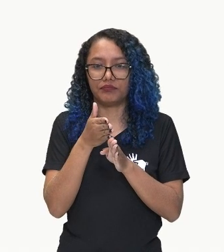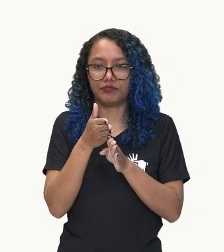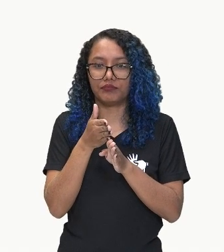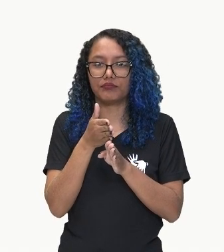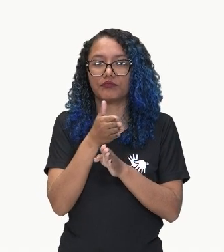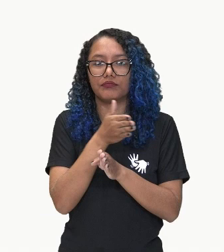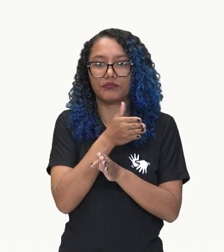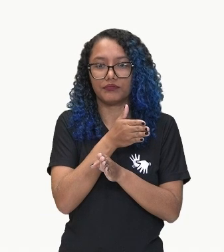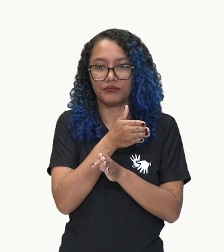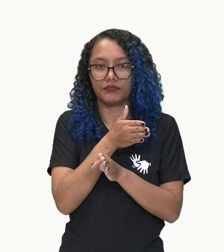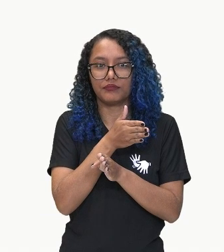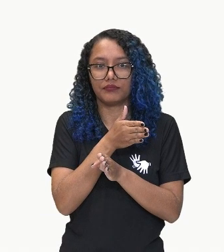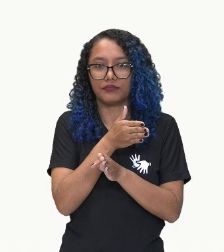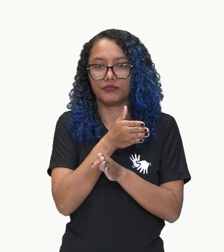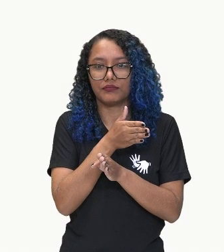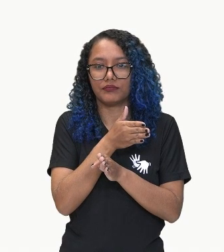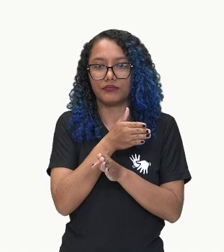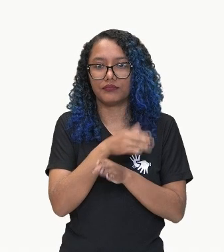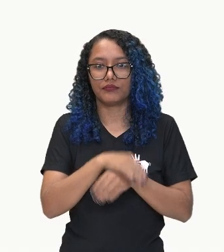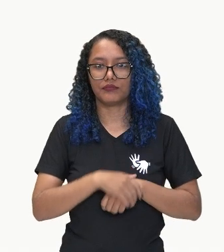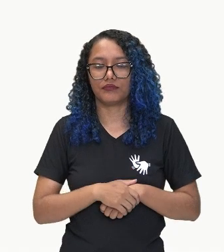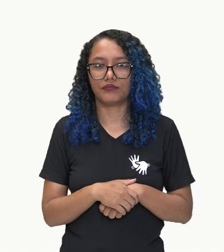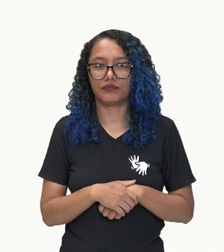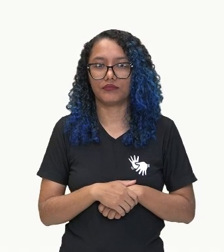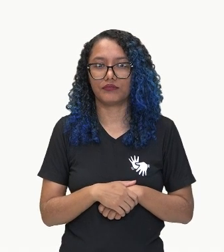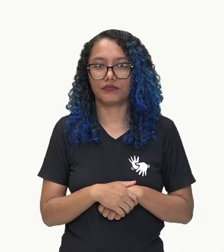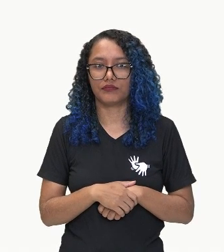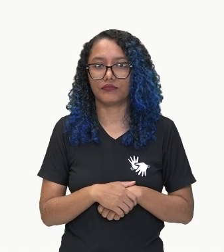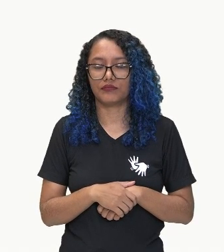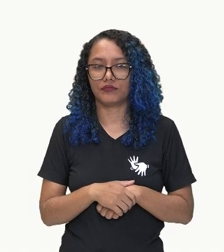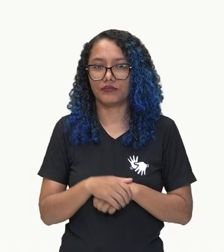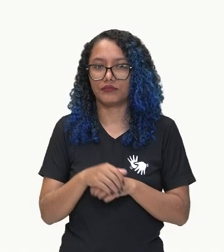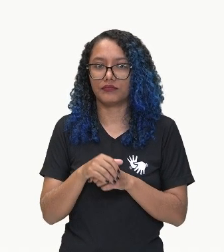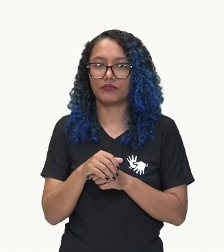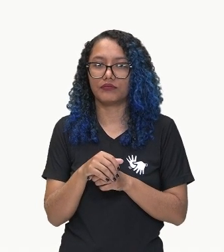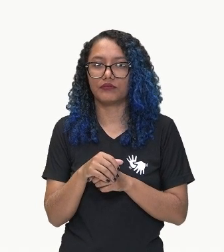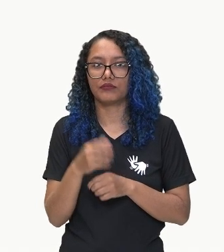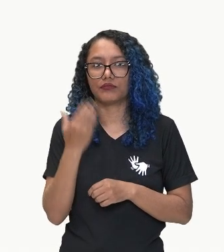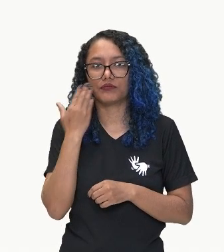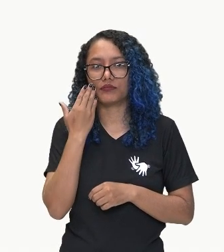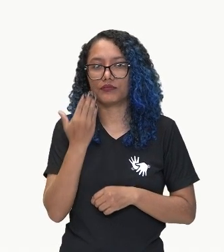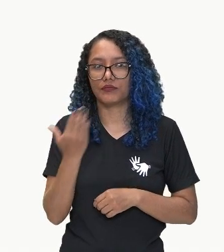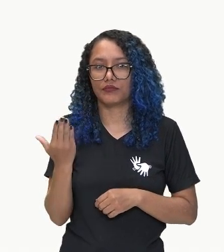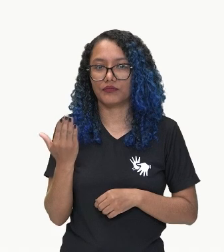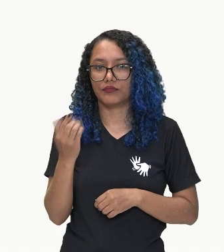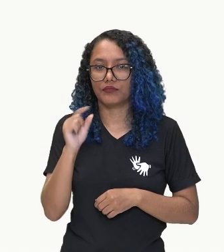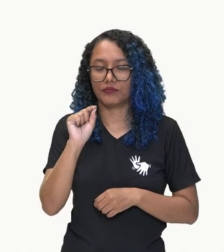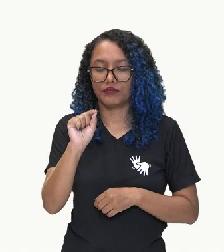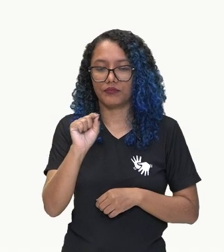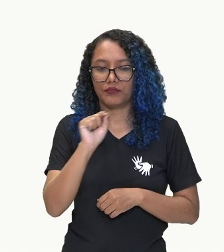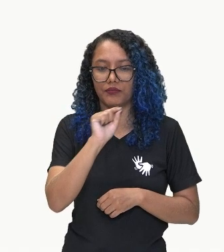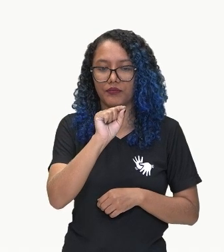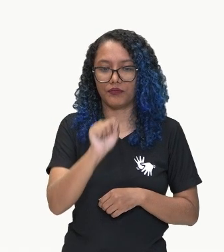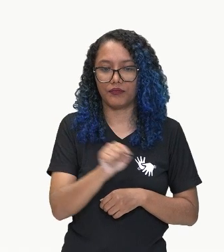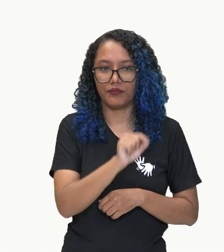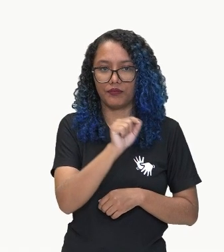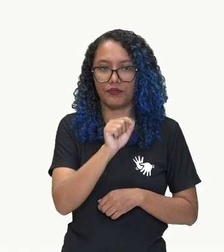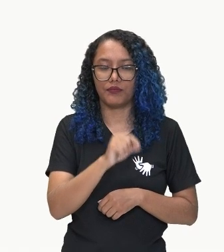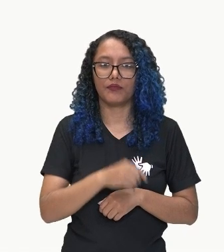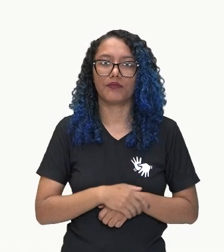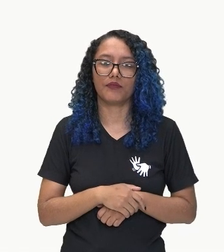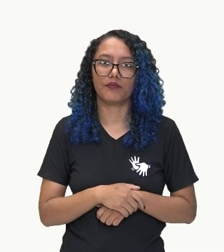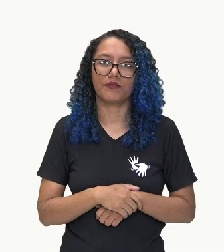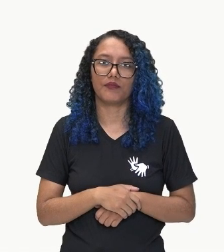esquerda. Então, 1, ó, já contei aqui, uma casa, vou colocar a vírgula.